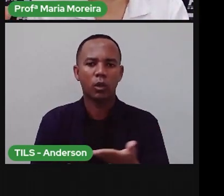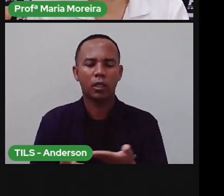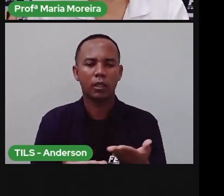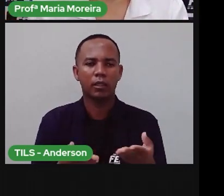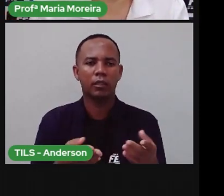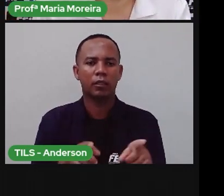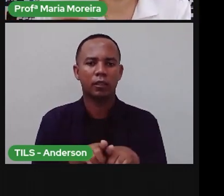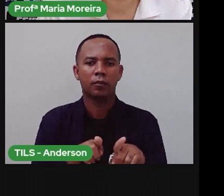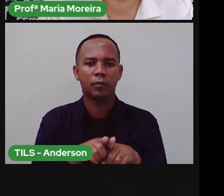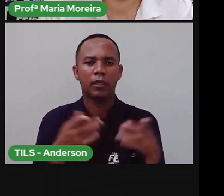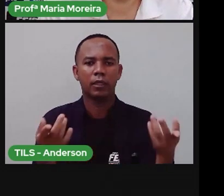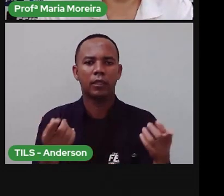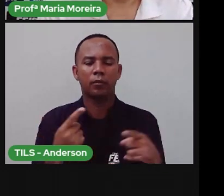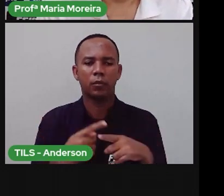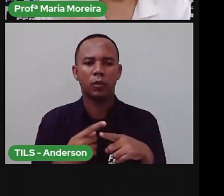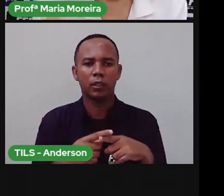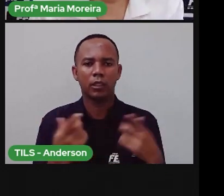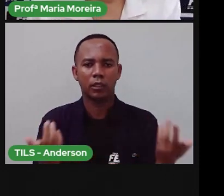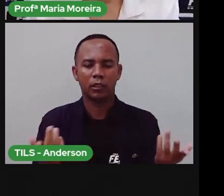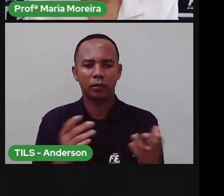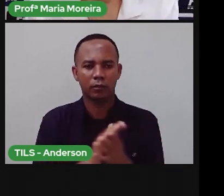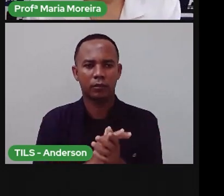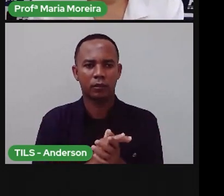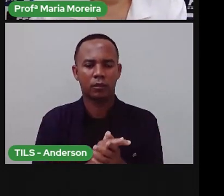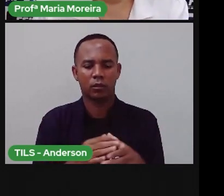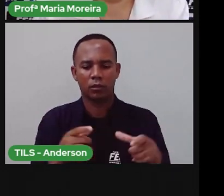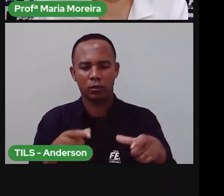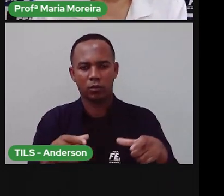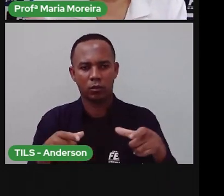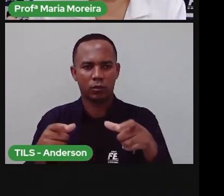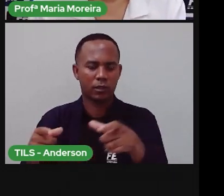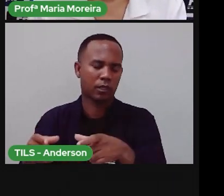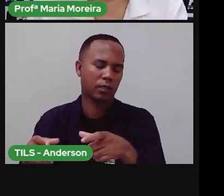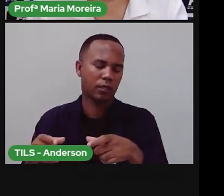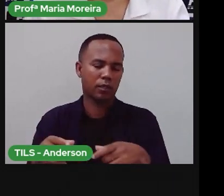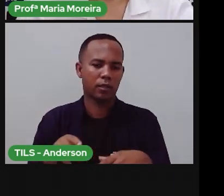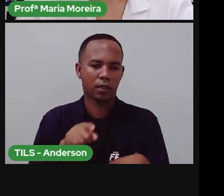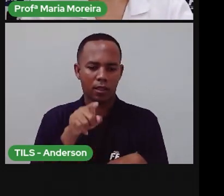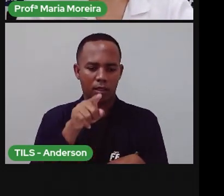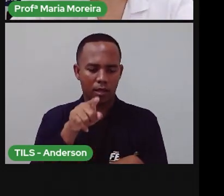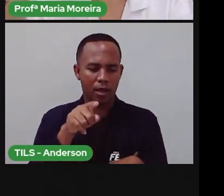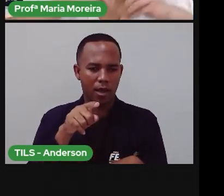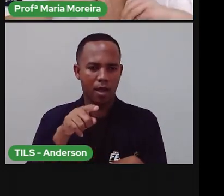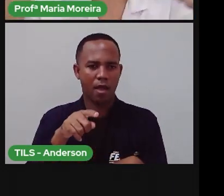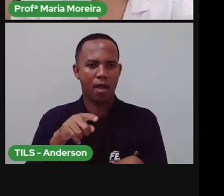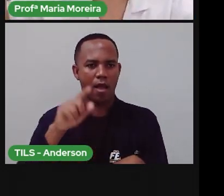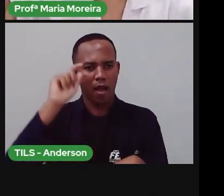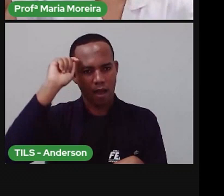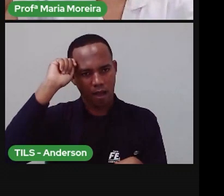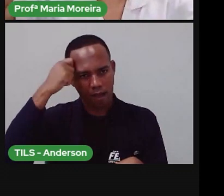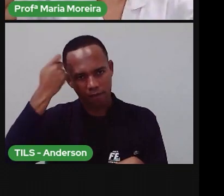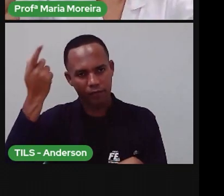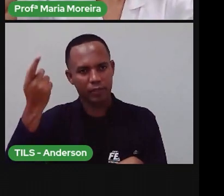nesse oceano. Porque onde é que ele está? Entre a América e a Europa e a África. Então, desde o quê?